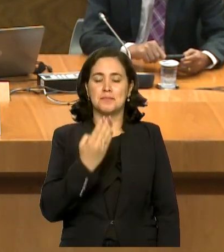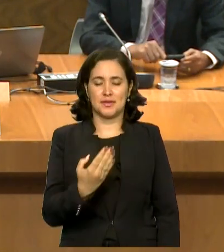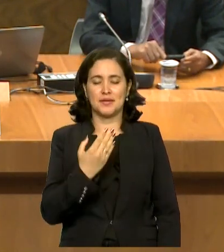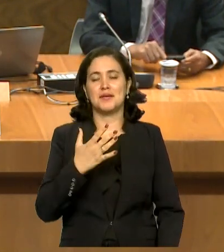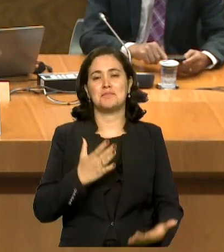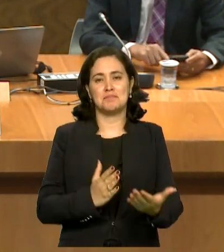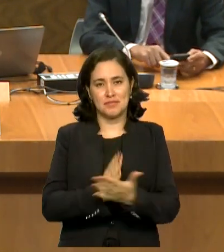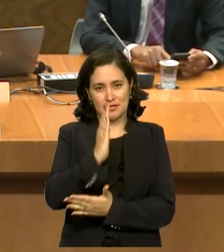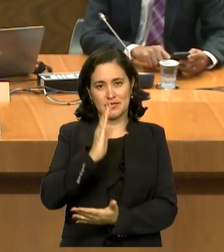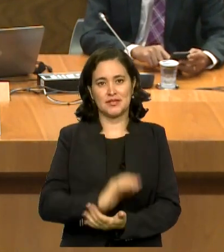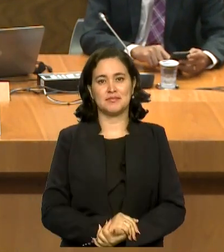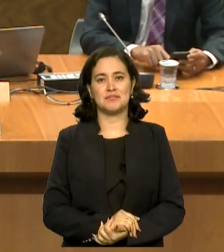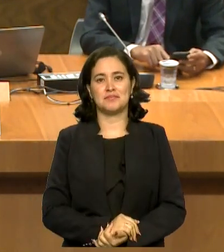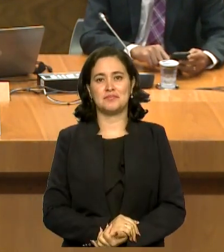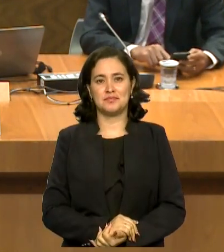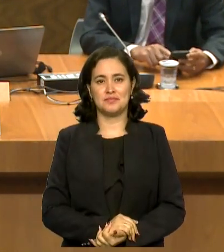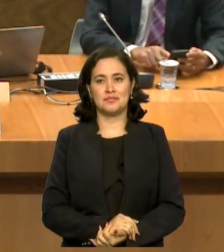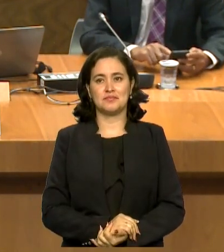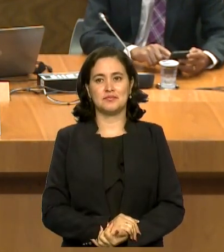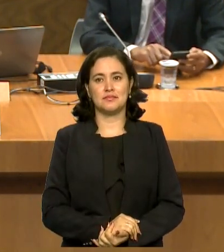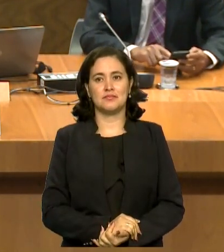aprovado.